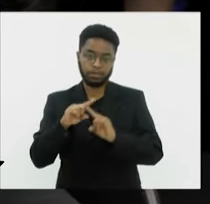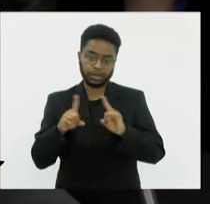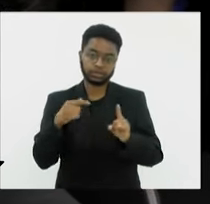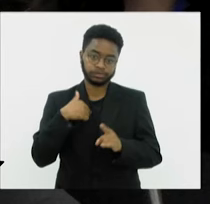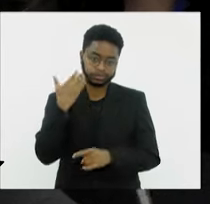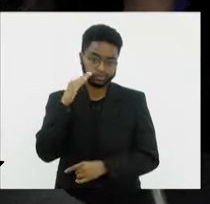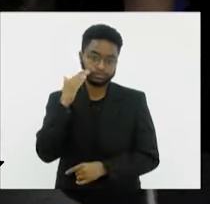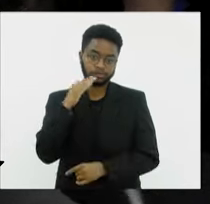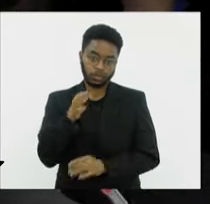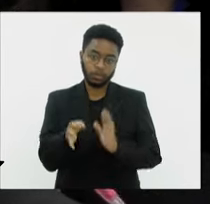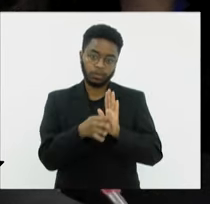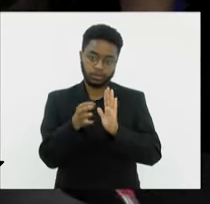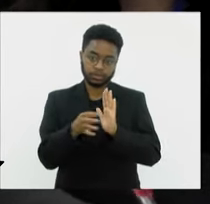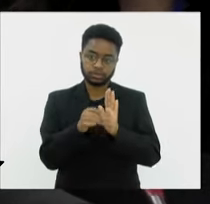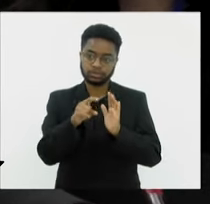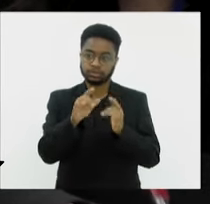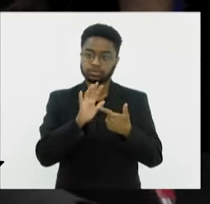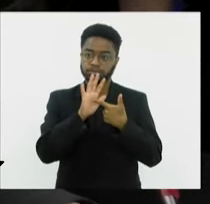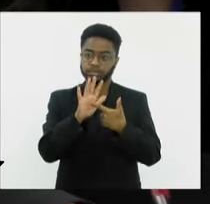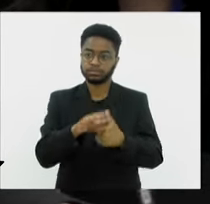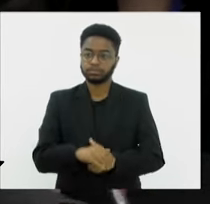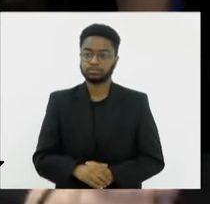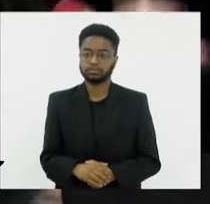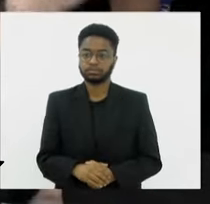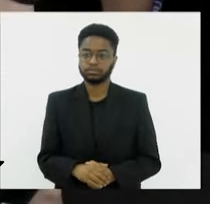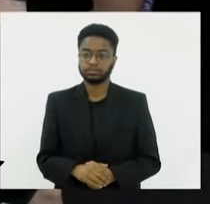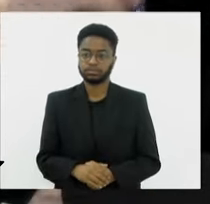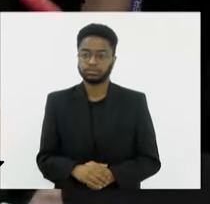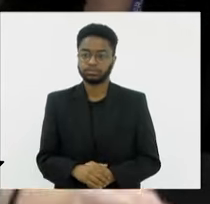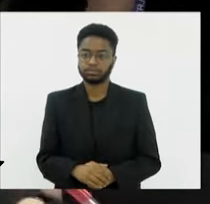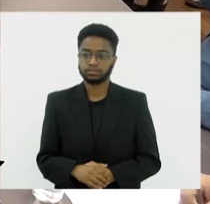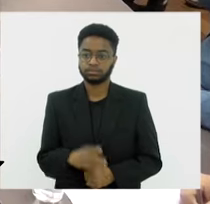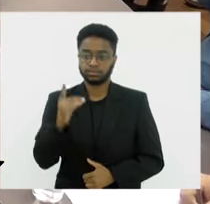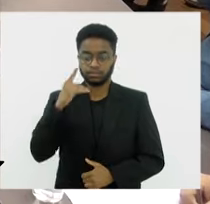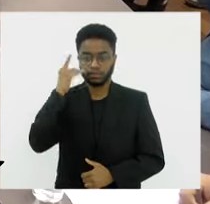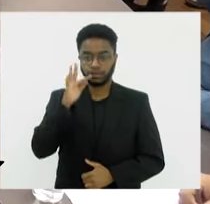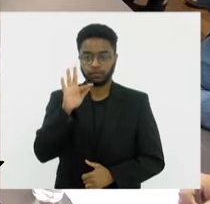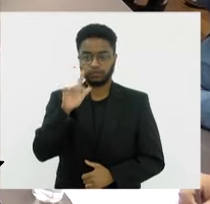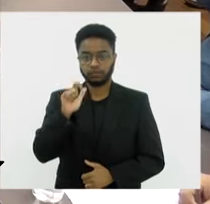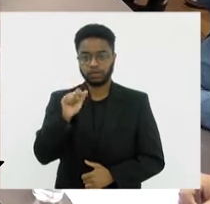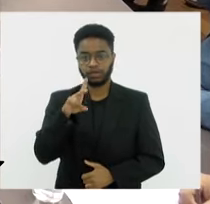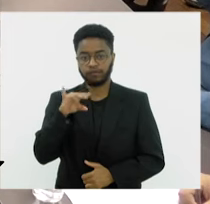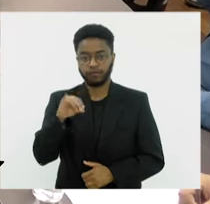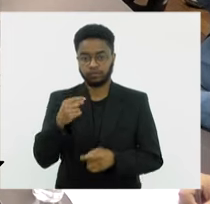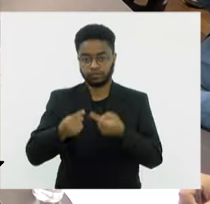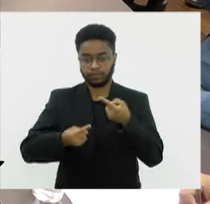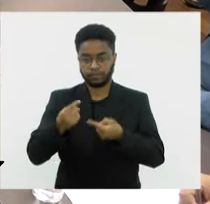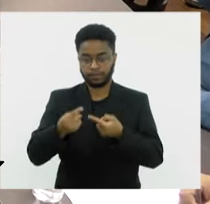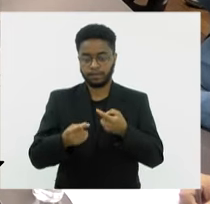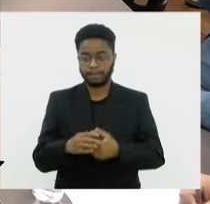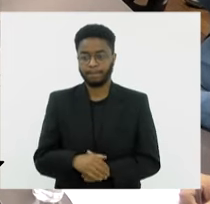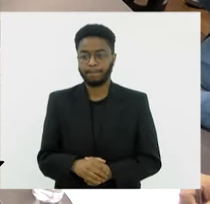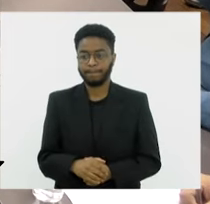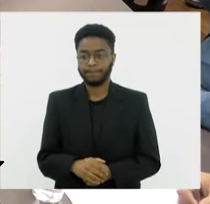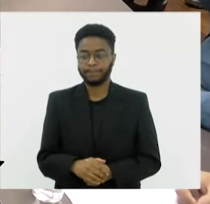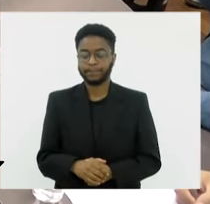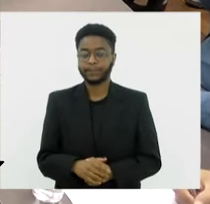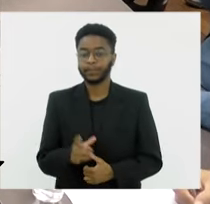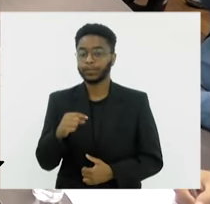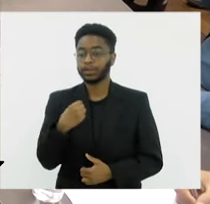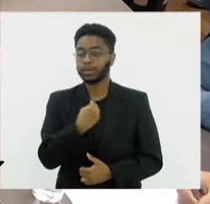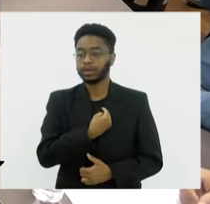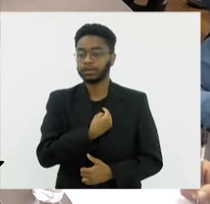com o parecer apresentado aqui. Para discutir, deputado Flávio Serafini. Presidente, a gente tem vivido uma